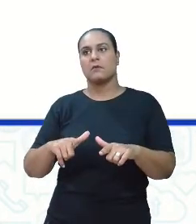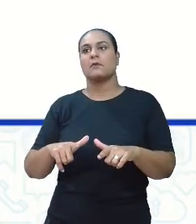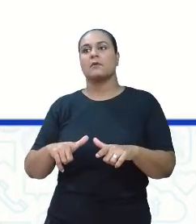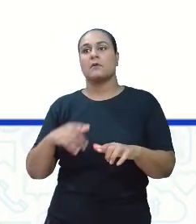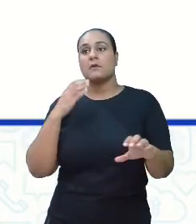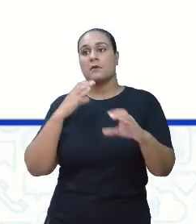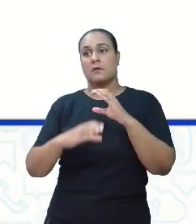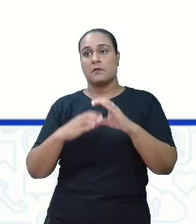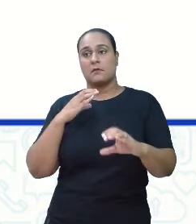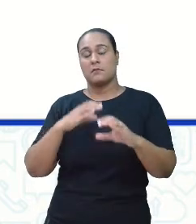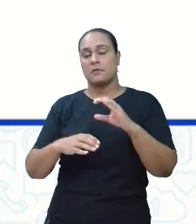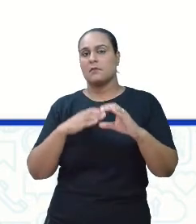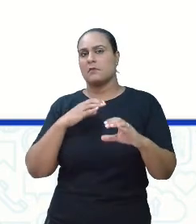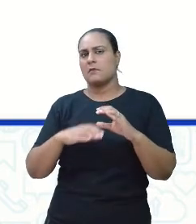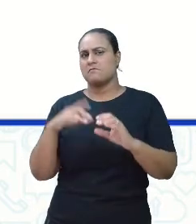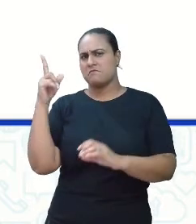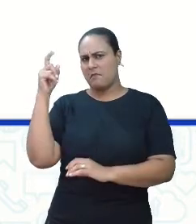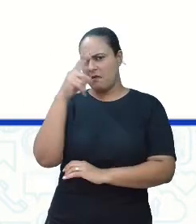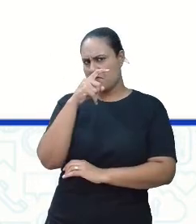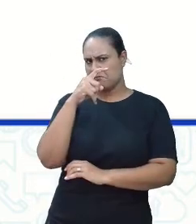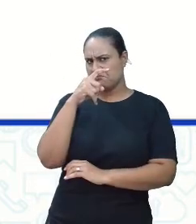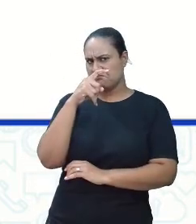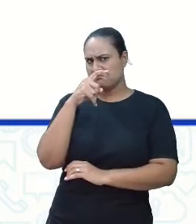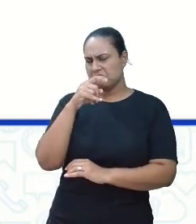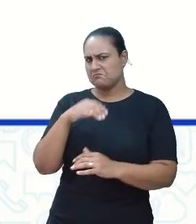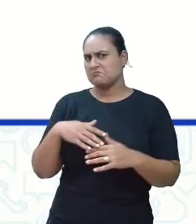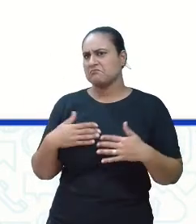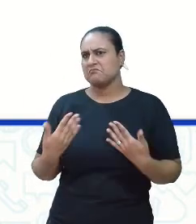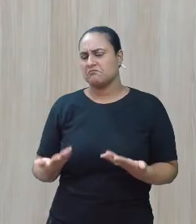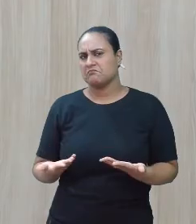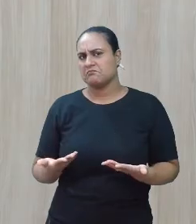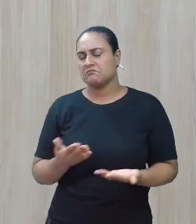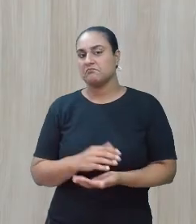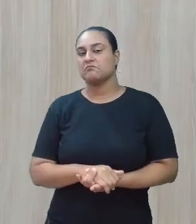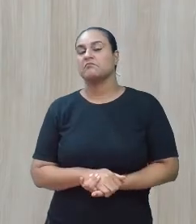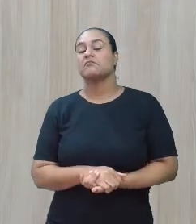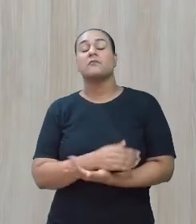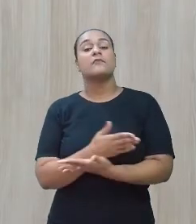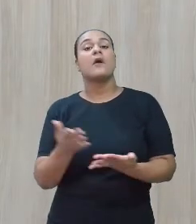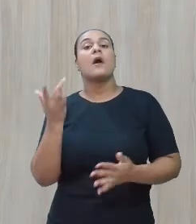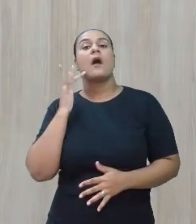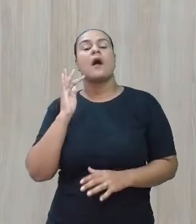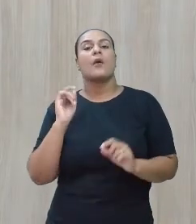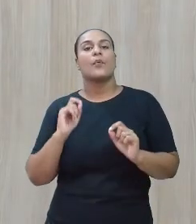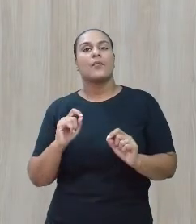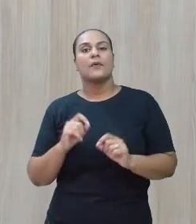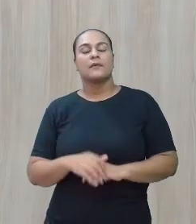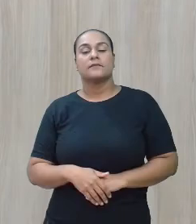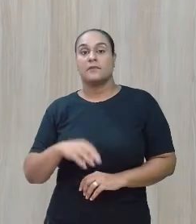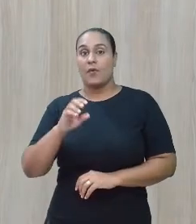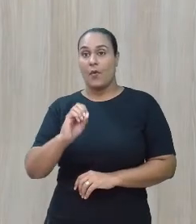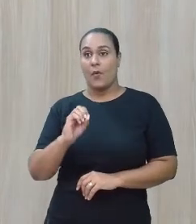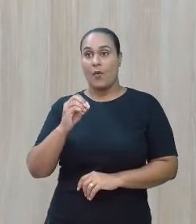a comunicação se tornou mais complexa? O que é que vocês acham?